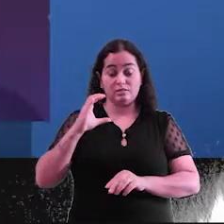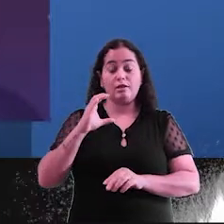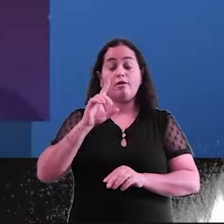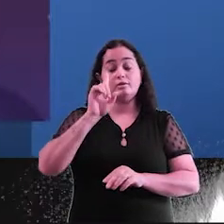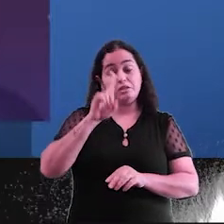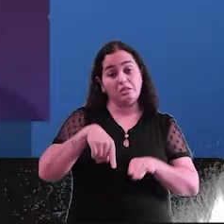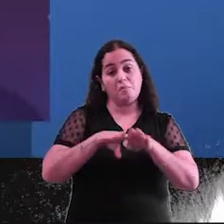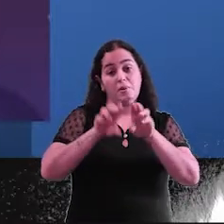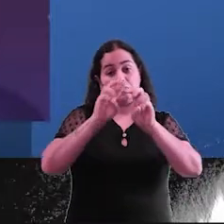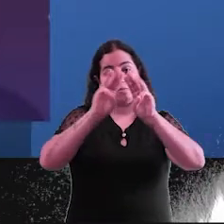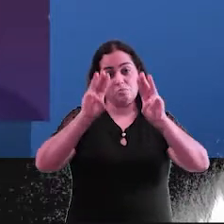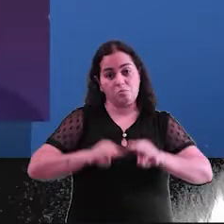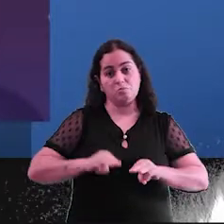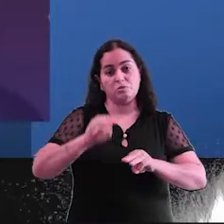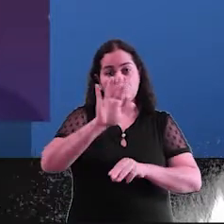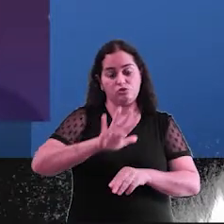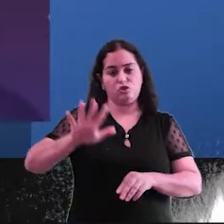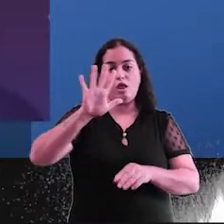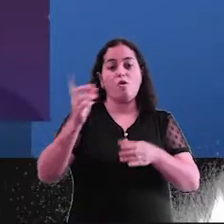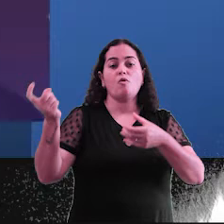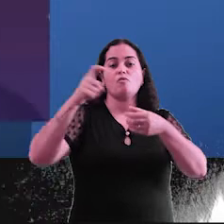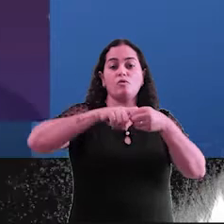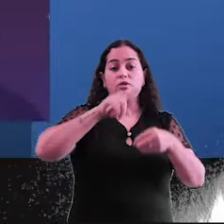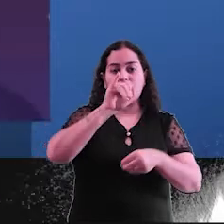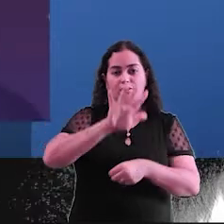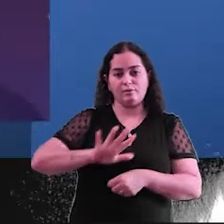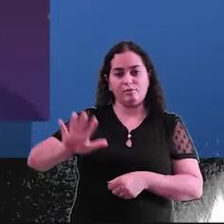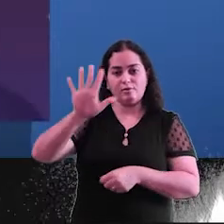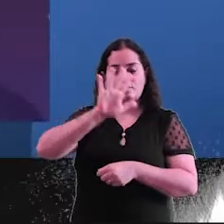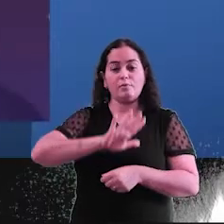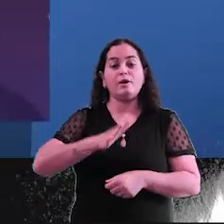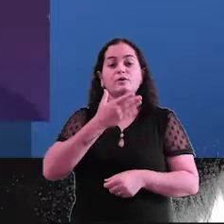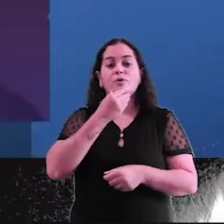realidade virtual, que foi bem emblemática da semana passada, e